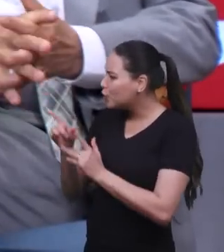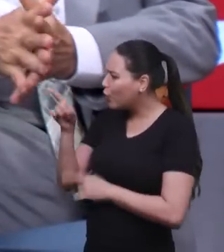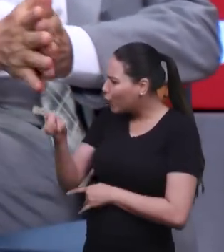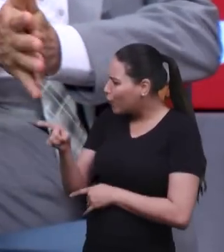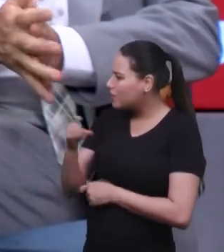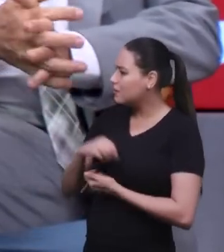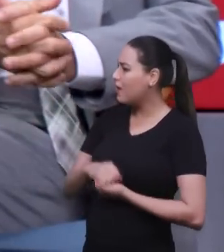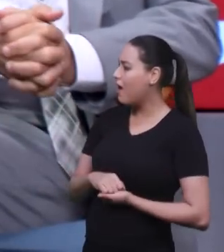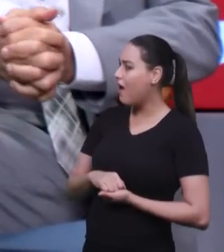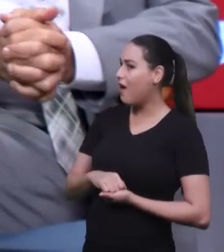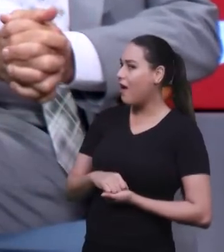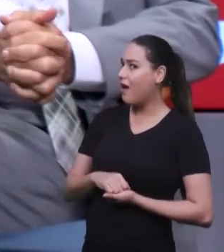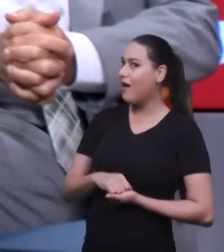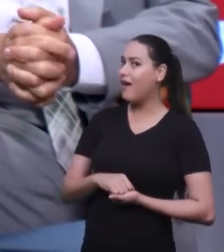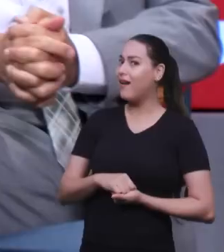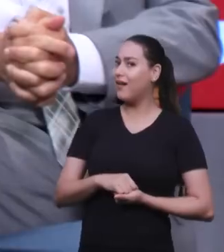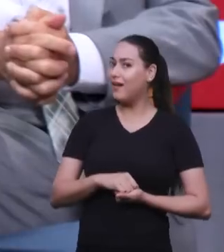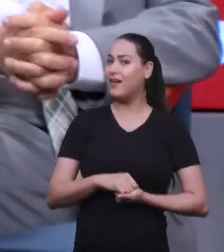Ora,